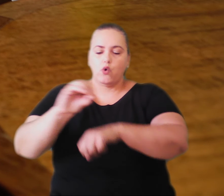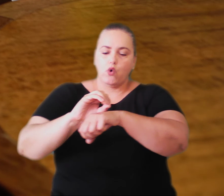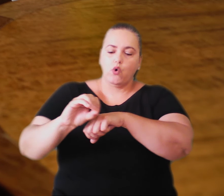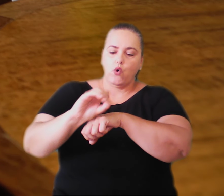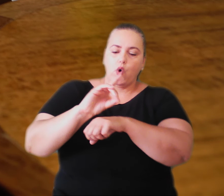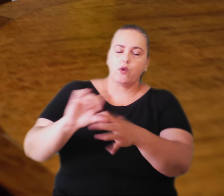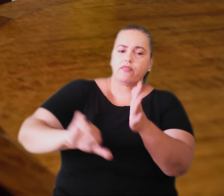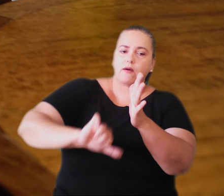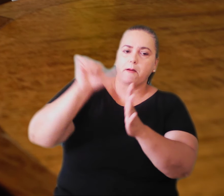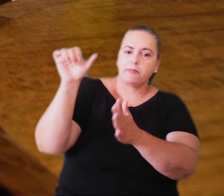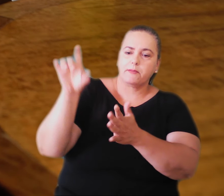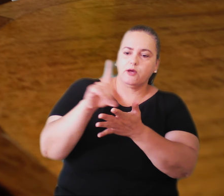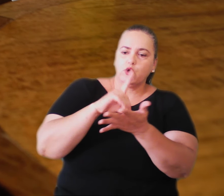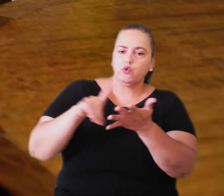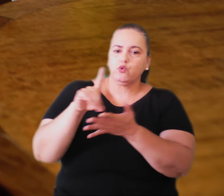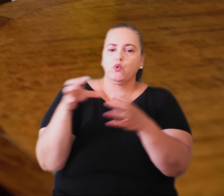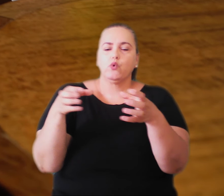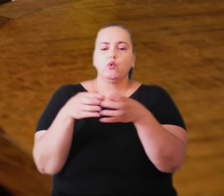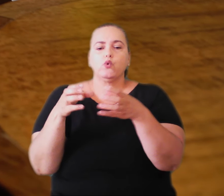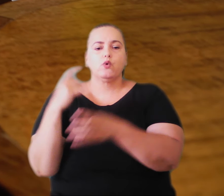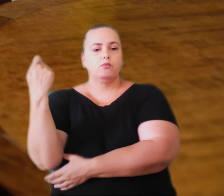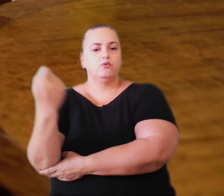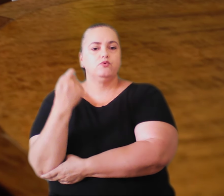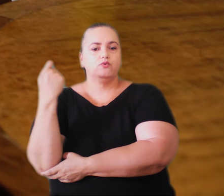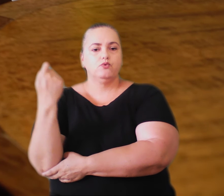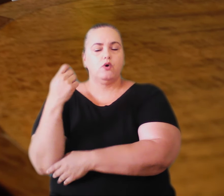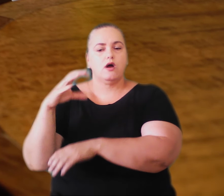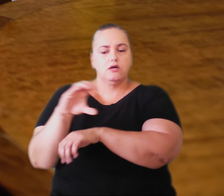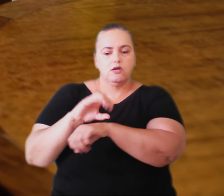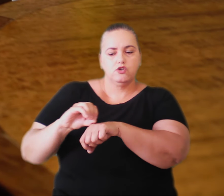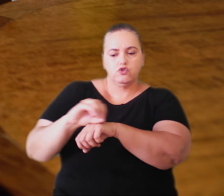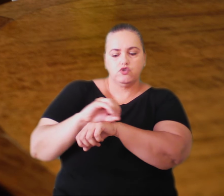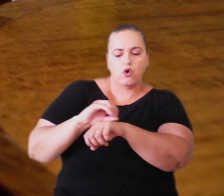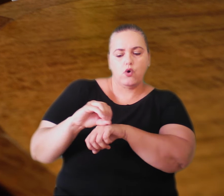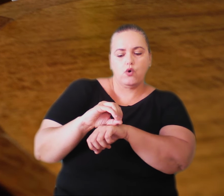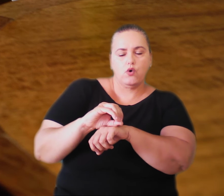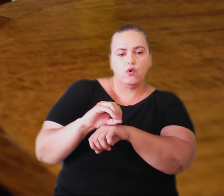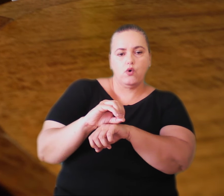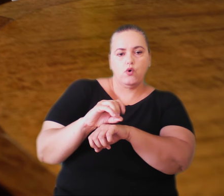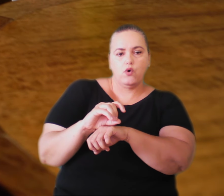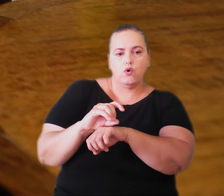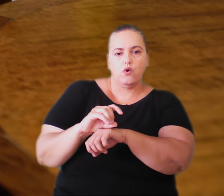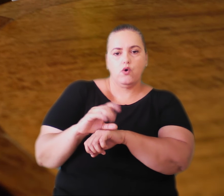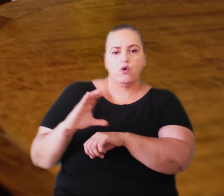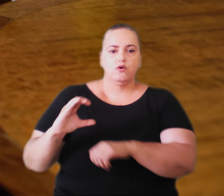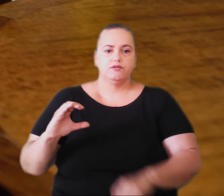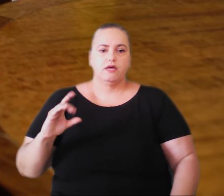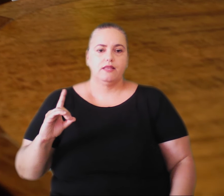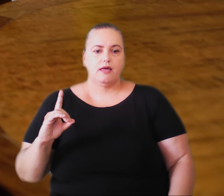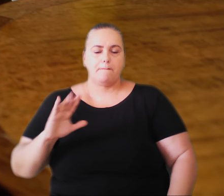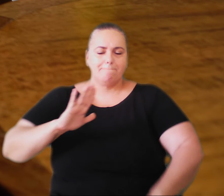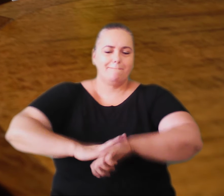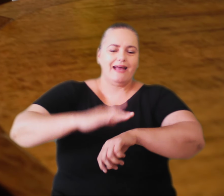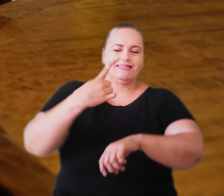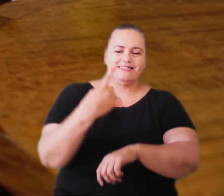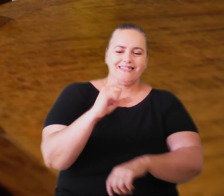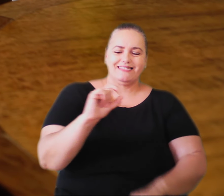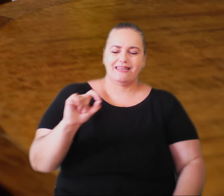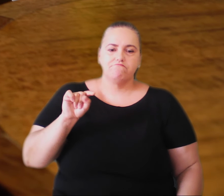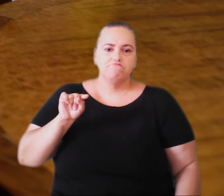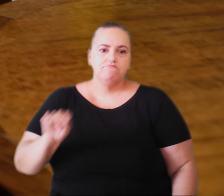dos primeiros grupos gaúchos a ganhar um disco de ouro. Né? Passando de 100 mil. Isso.